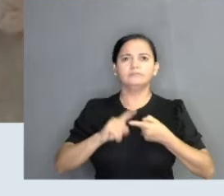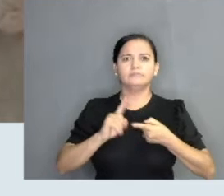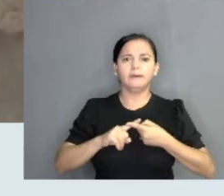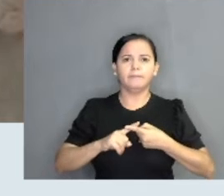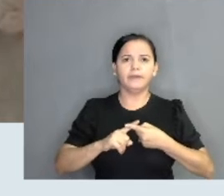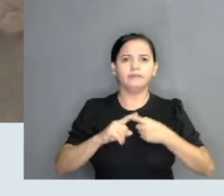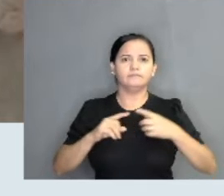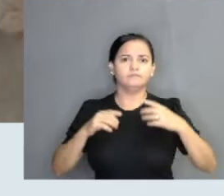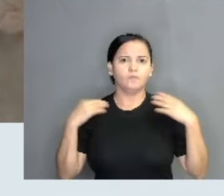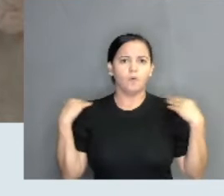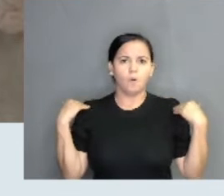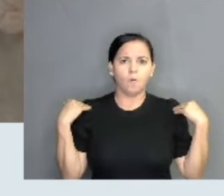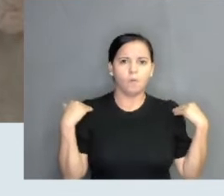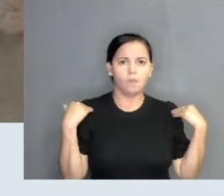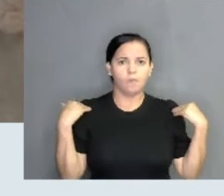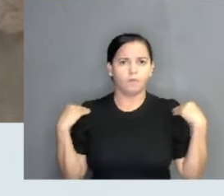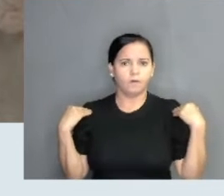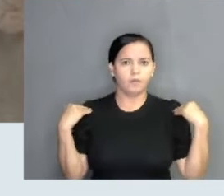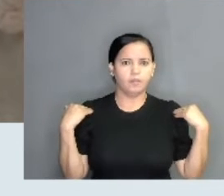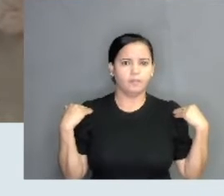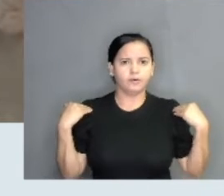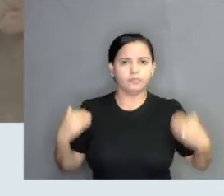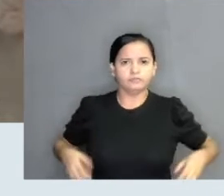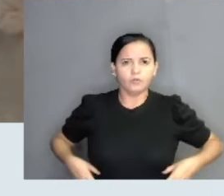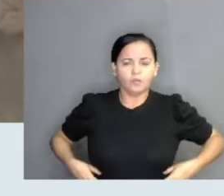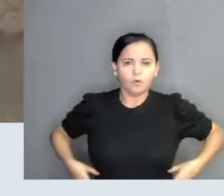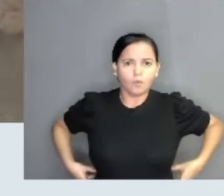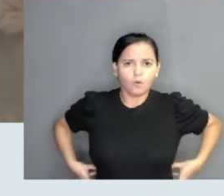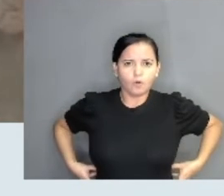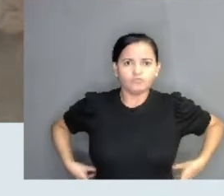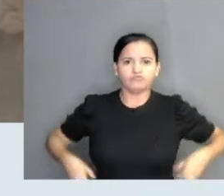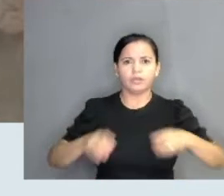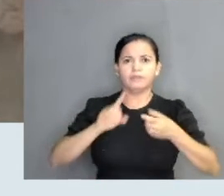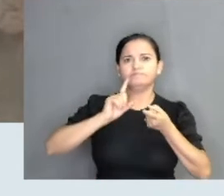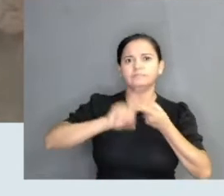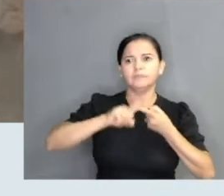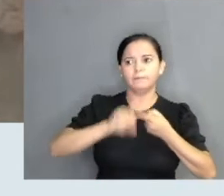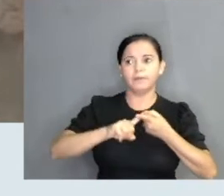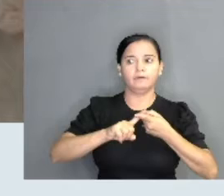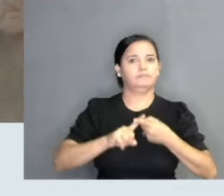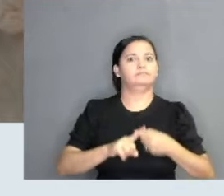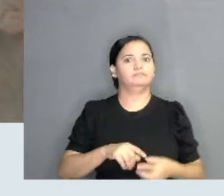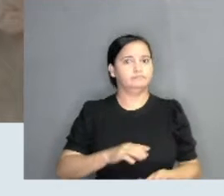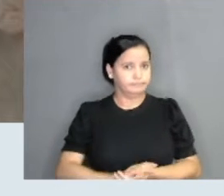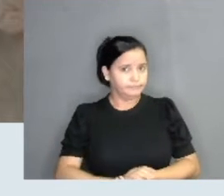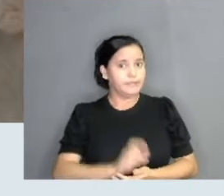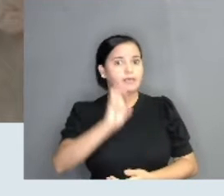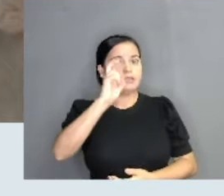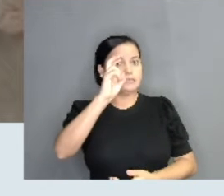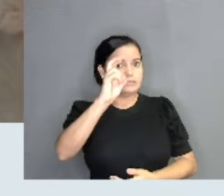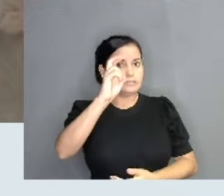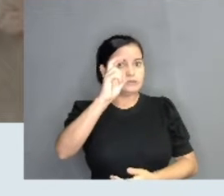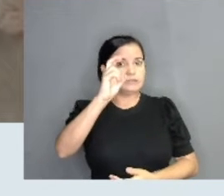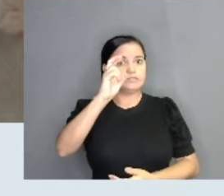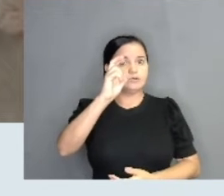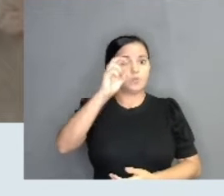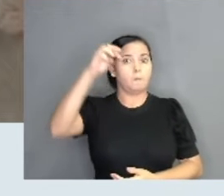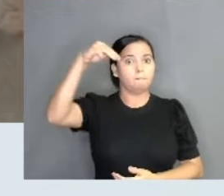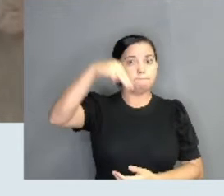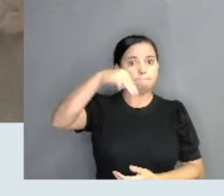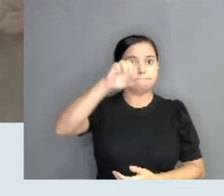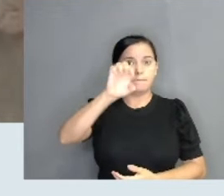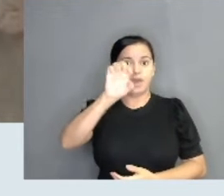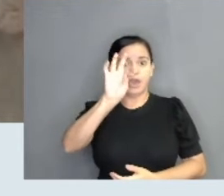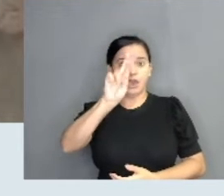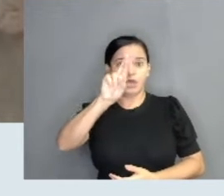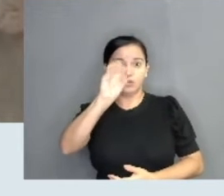simetria perfeita. E olha que estamos falando de uma imagem de mais de 5 metros de altura. Tá certo? Vamos